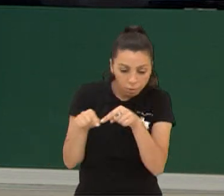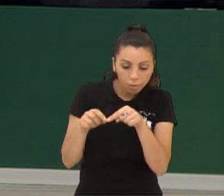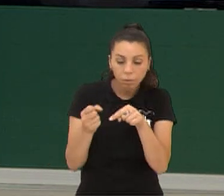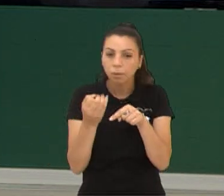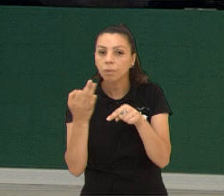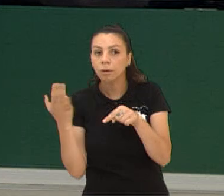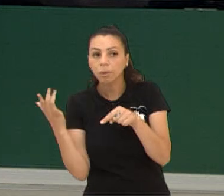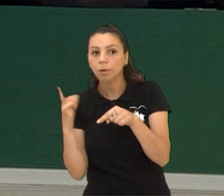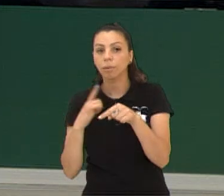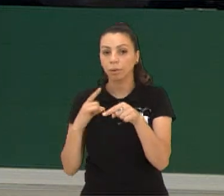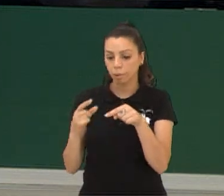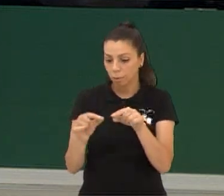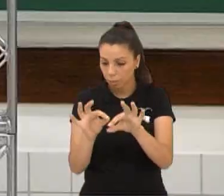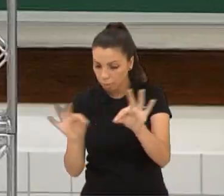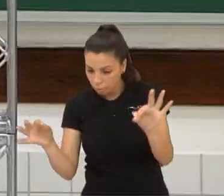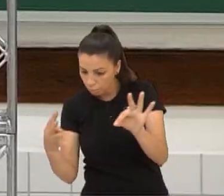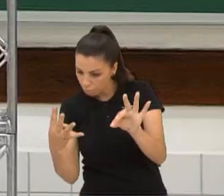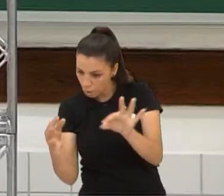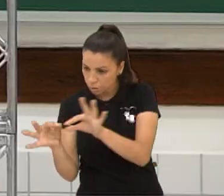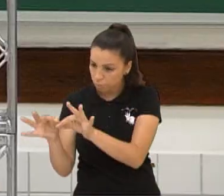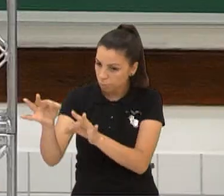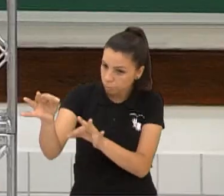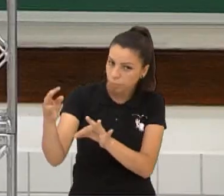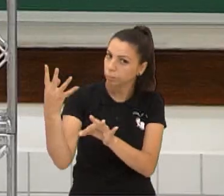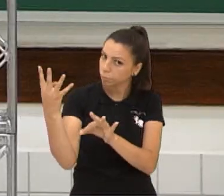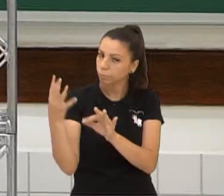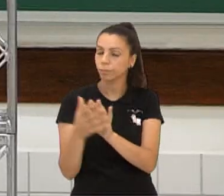de 4 por 4.